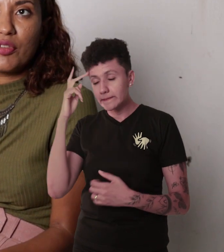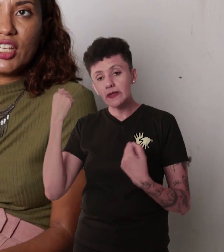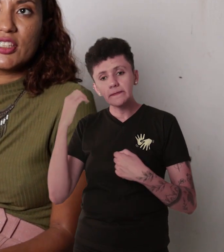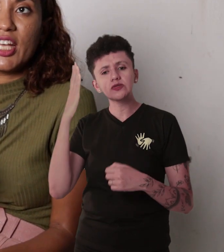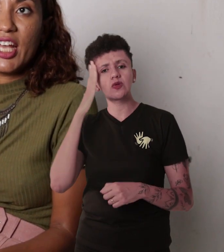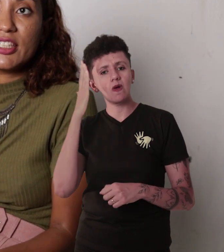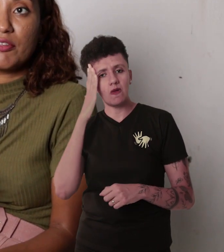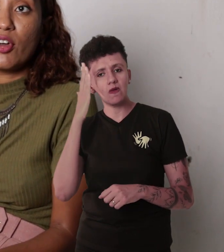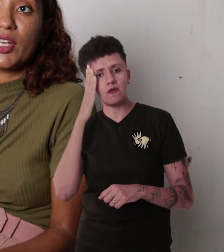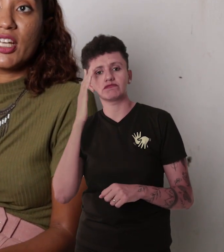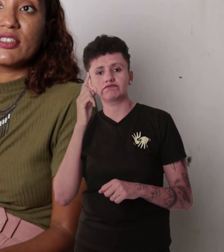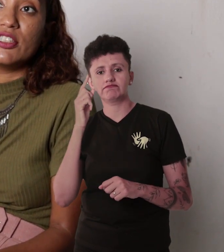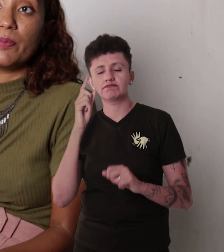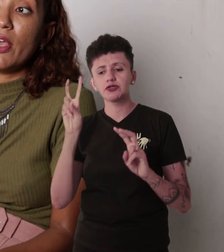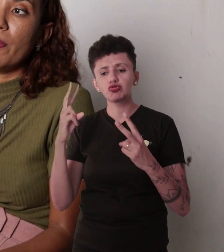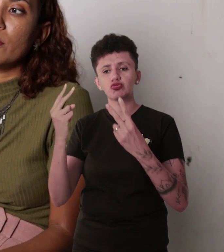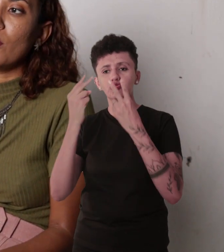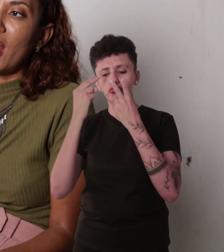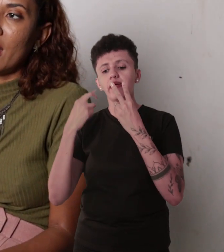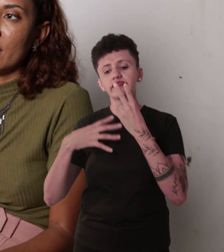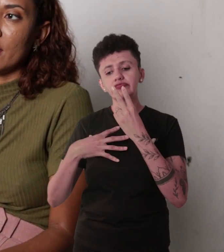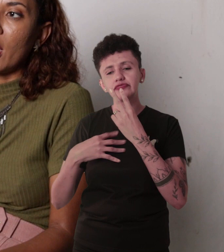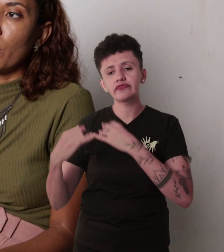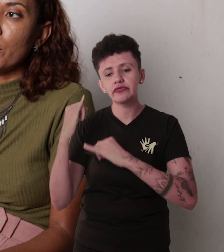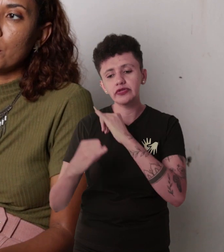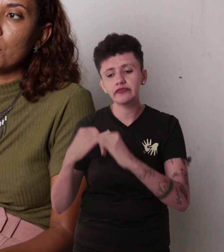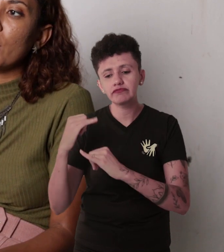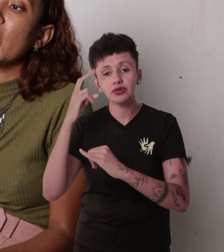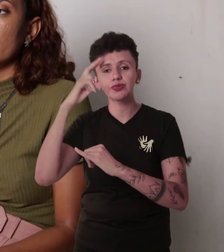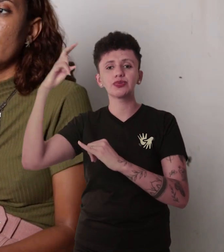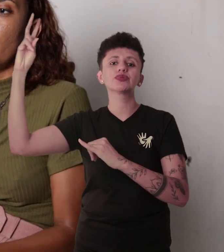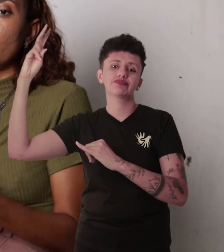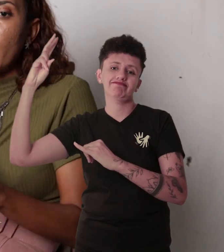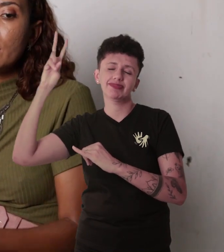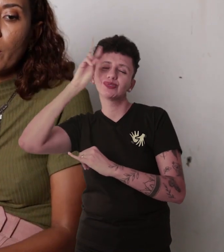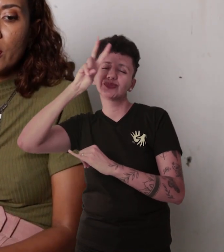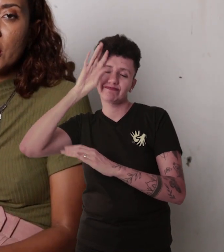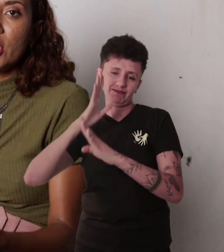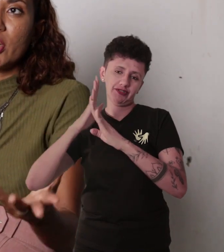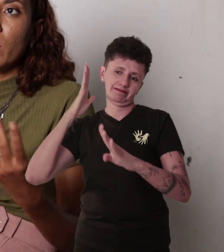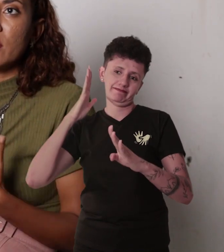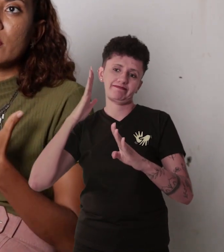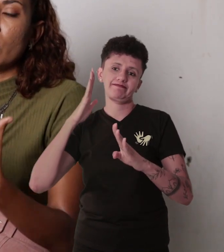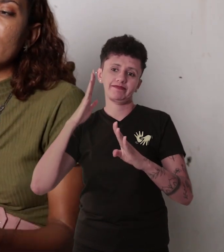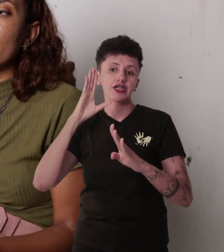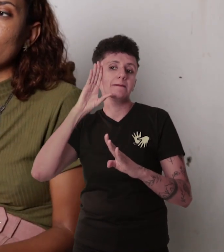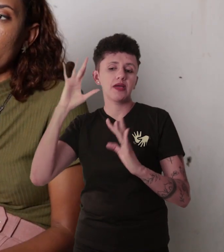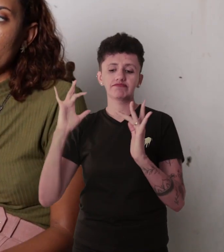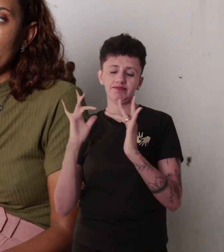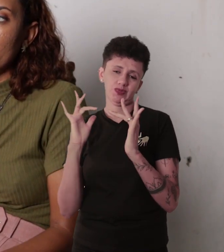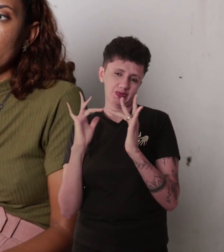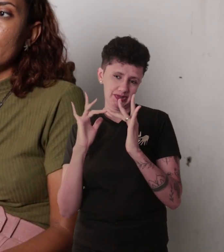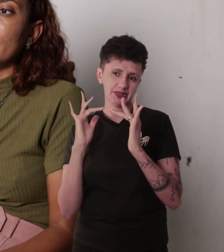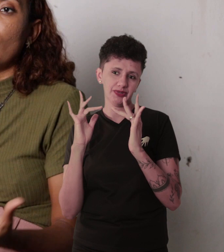ser ouvidas e é essa forma que elas têm de perpetuar a própria cultura. Mas o mais importante é estabelecer esse contato,